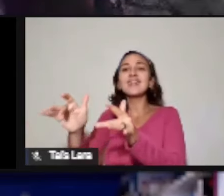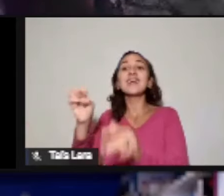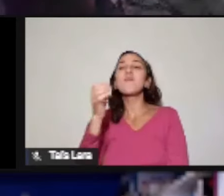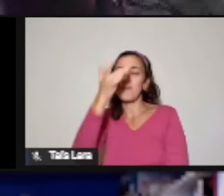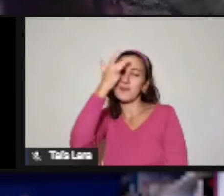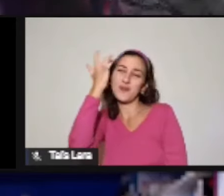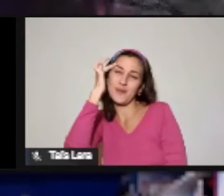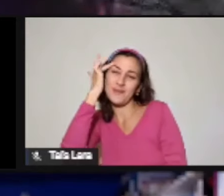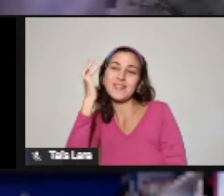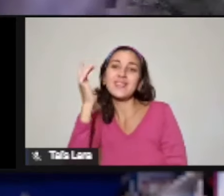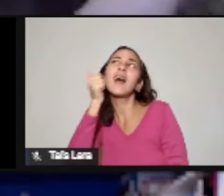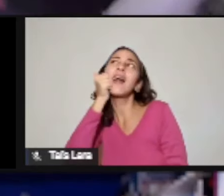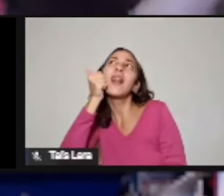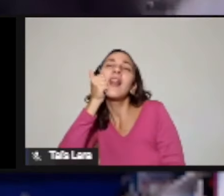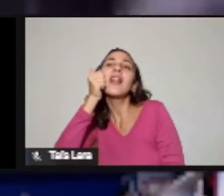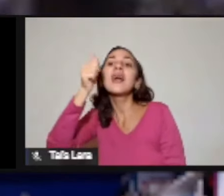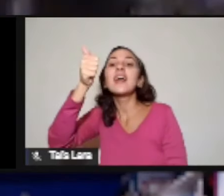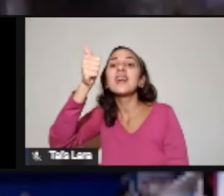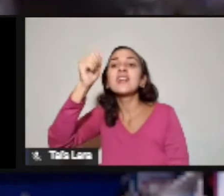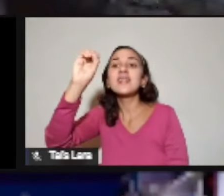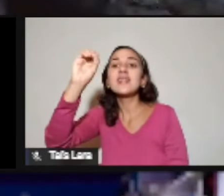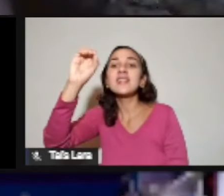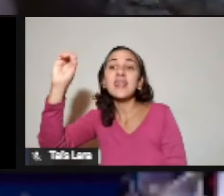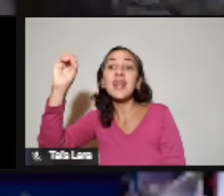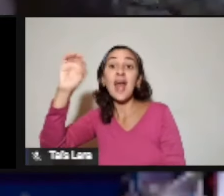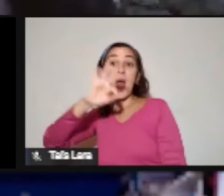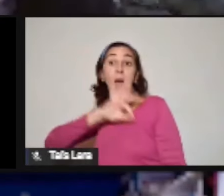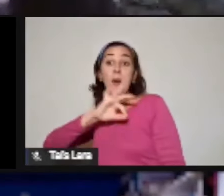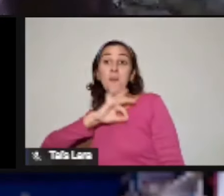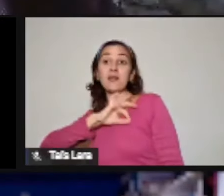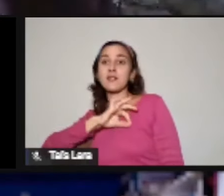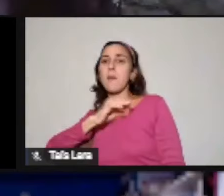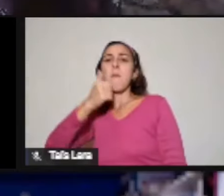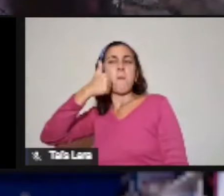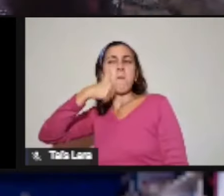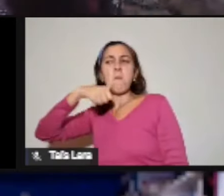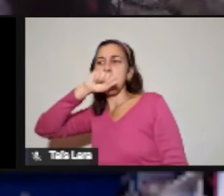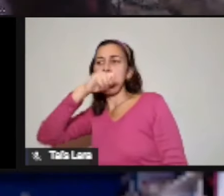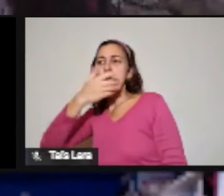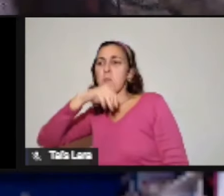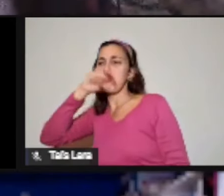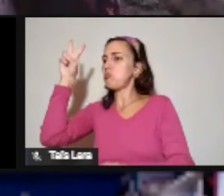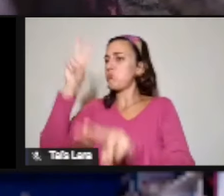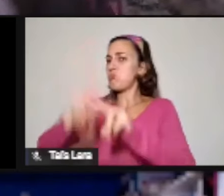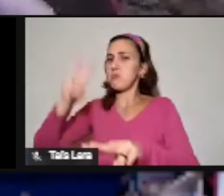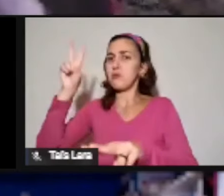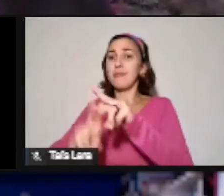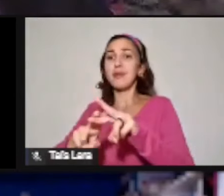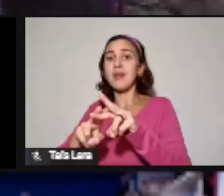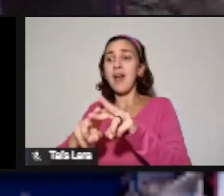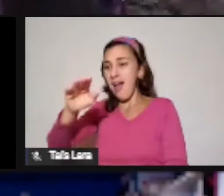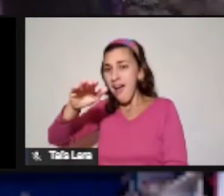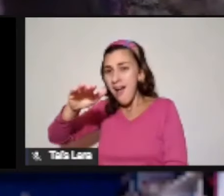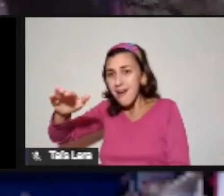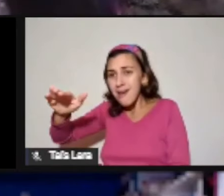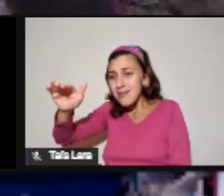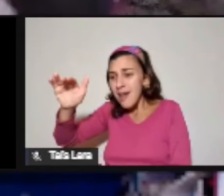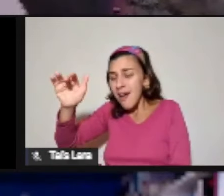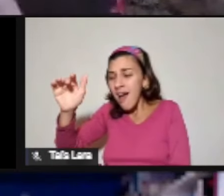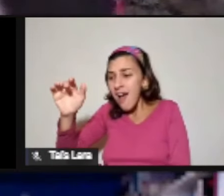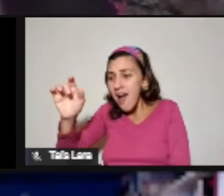100, a polícia vai levar os pais e ainda deixar a criança sozinha. Não é assim que funciona, tá? Sempre vai um